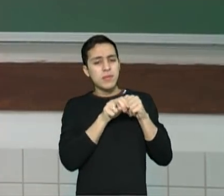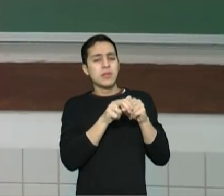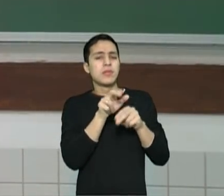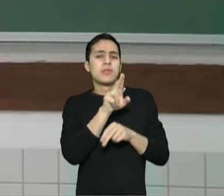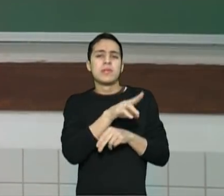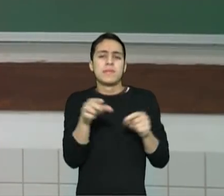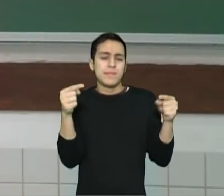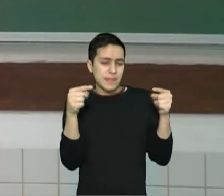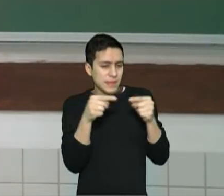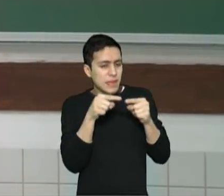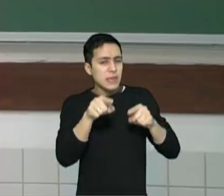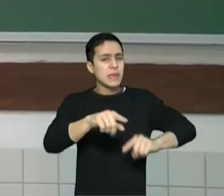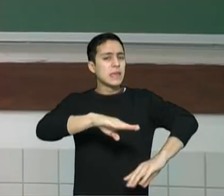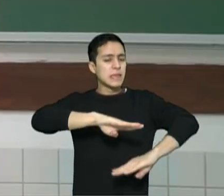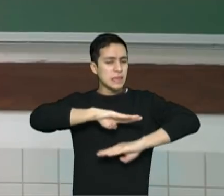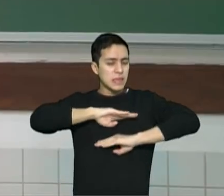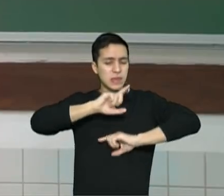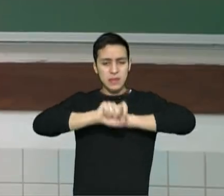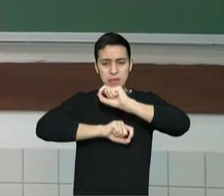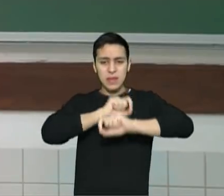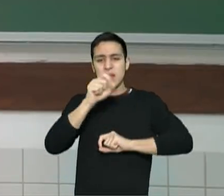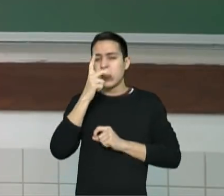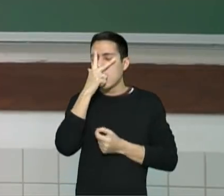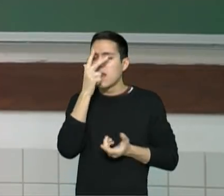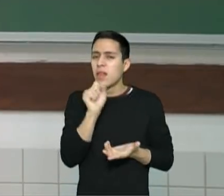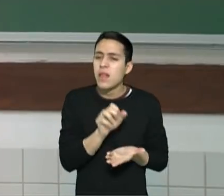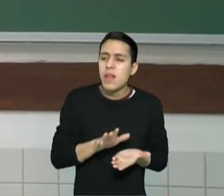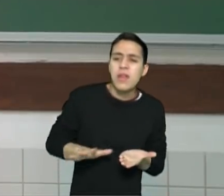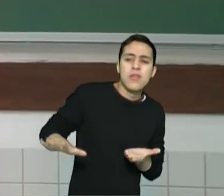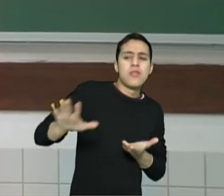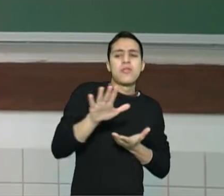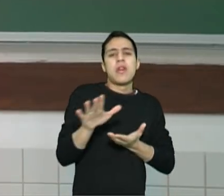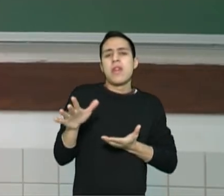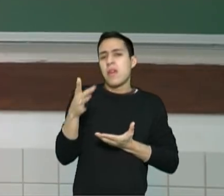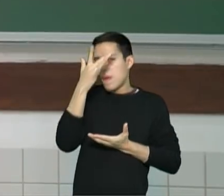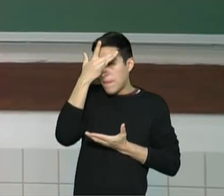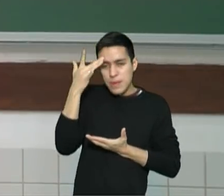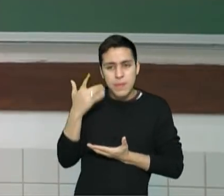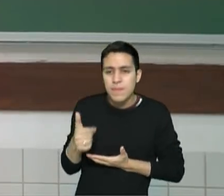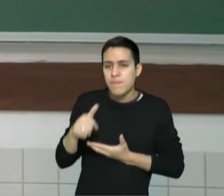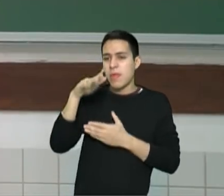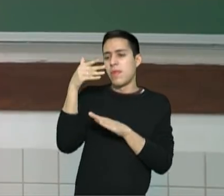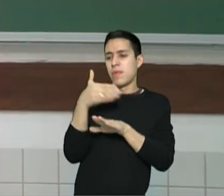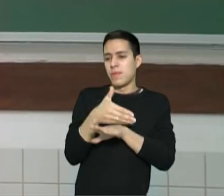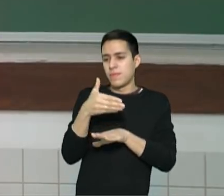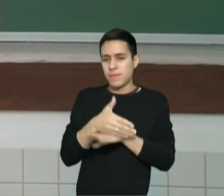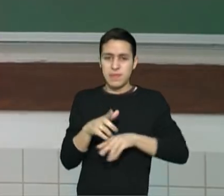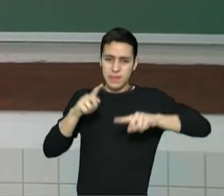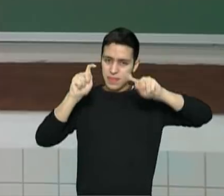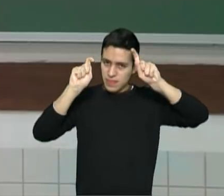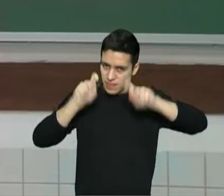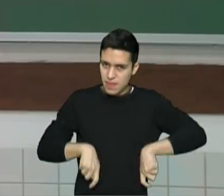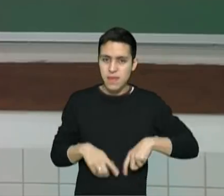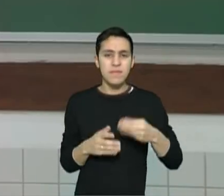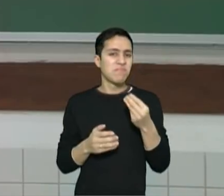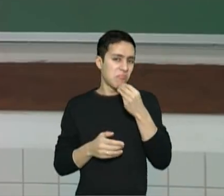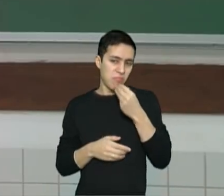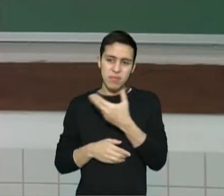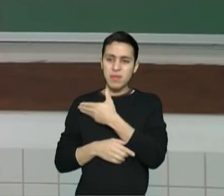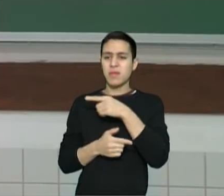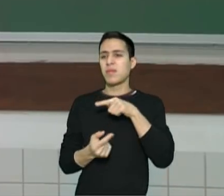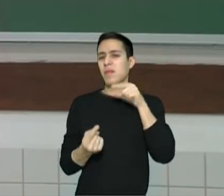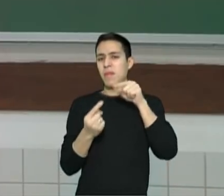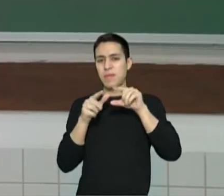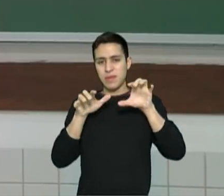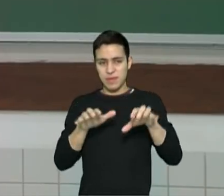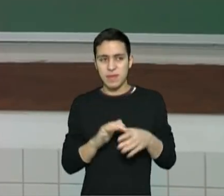encaixa nessa situação de englobar o maior número de pessoas possíveis, logicamente com esse